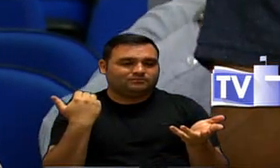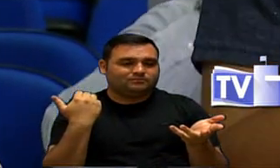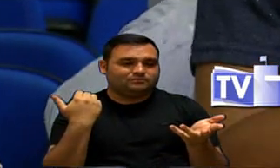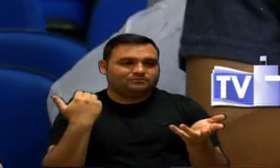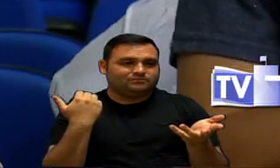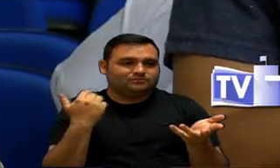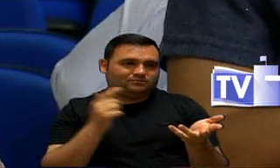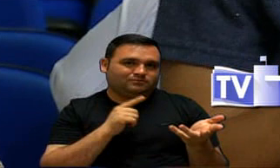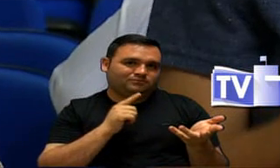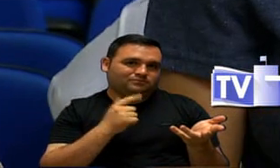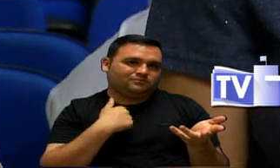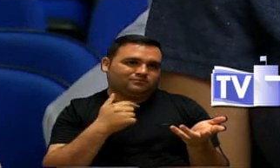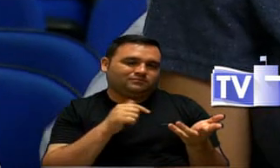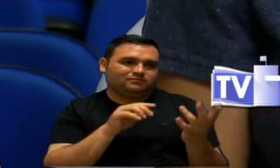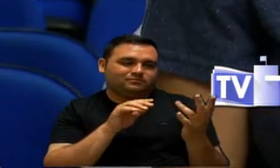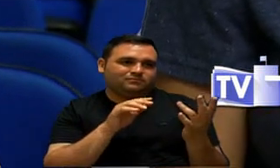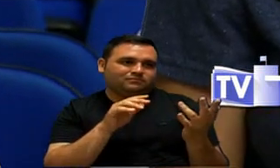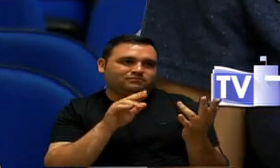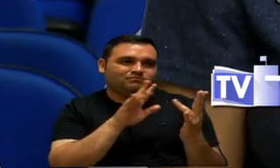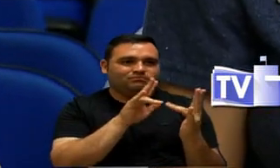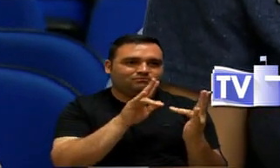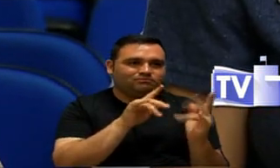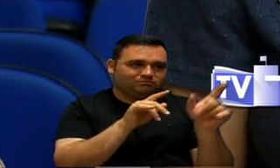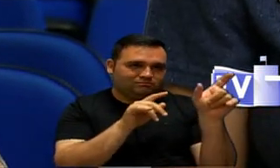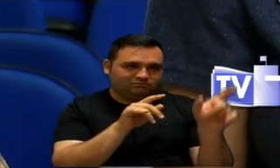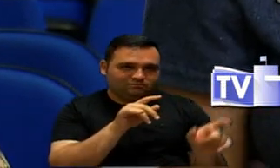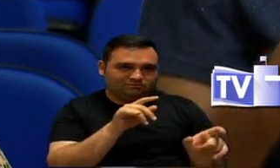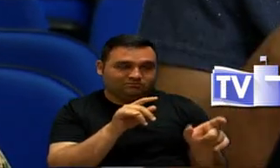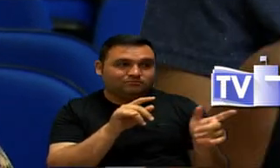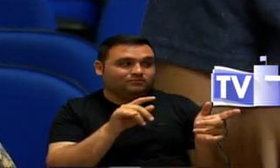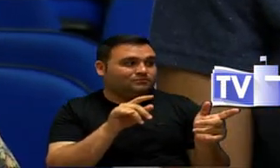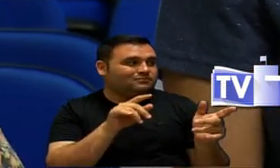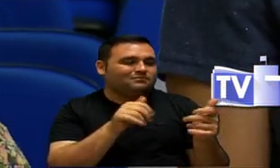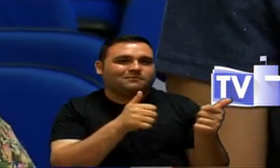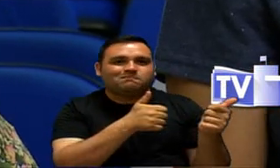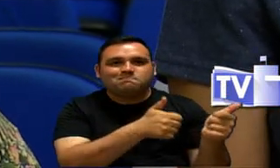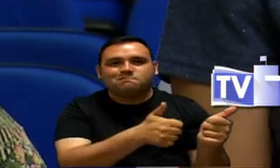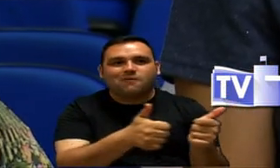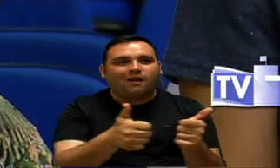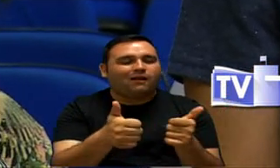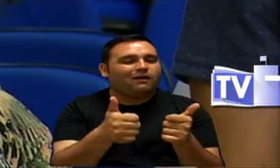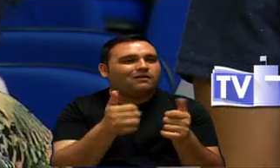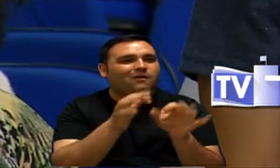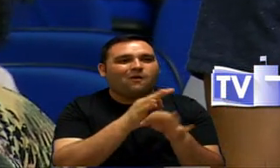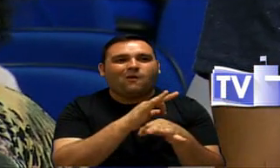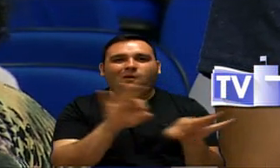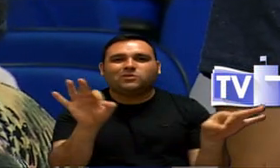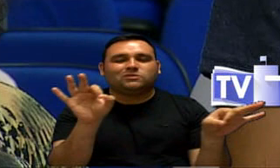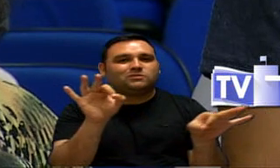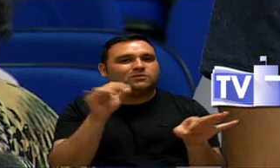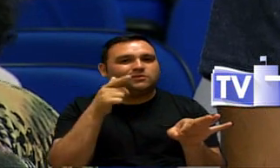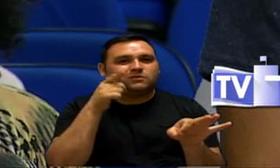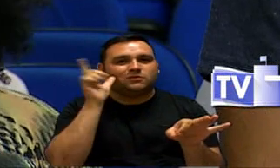tendo um relacionamento com uma pessoa, estava indo tudo bem ontem,